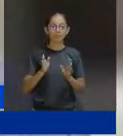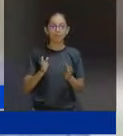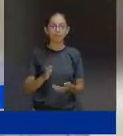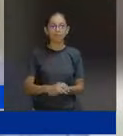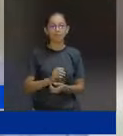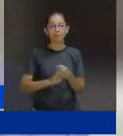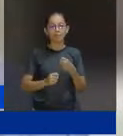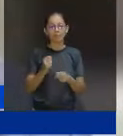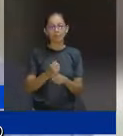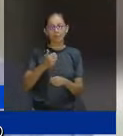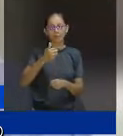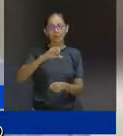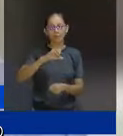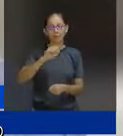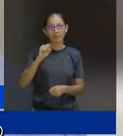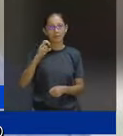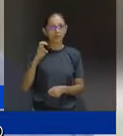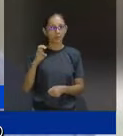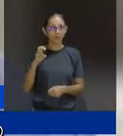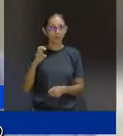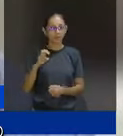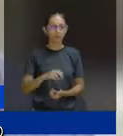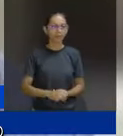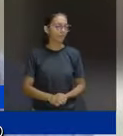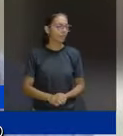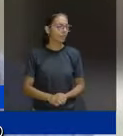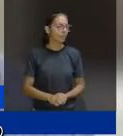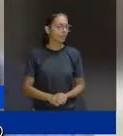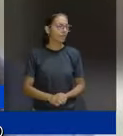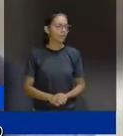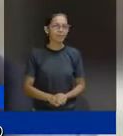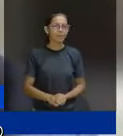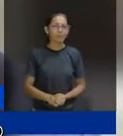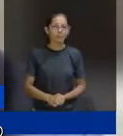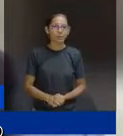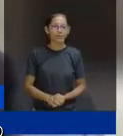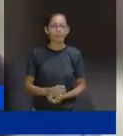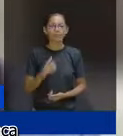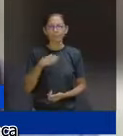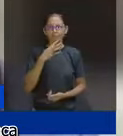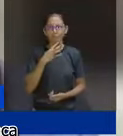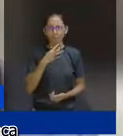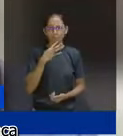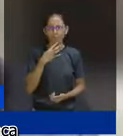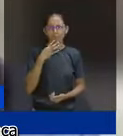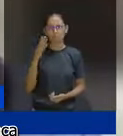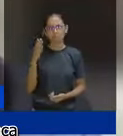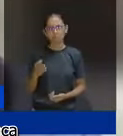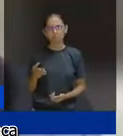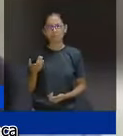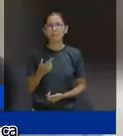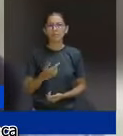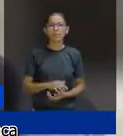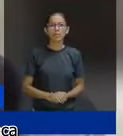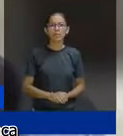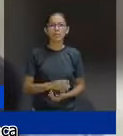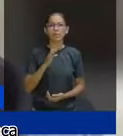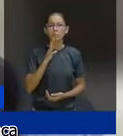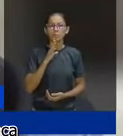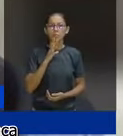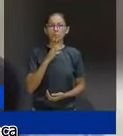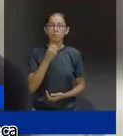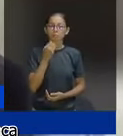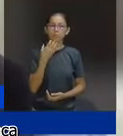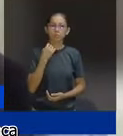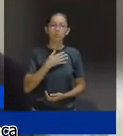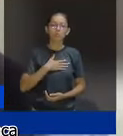1985. De lá eu conheci um elegante, como sempre, um lorde no trato, uma grata lembrança